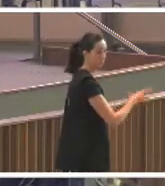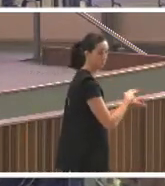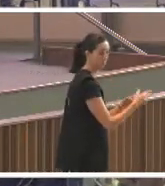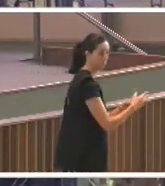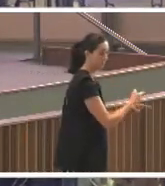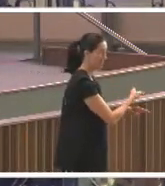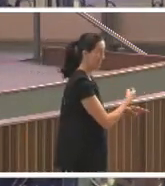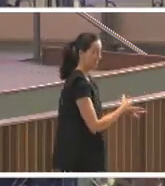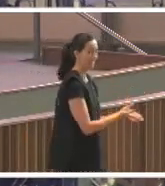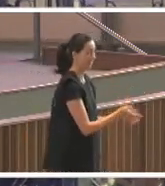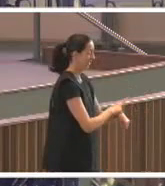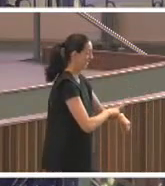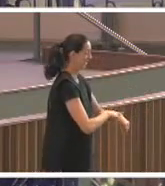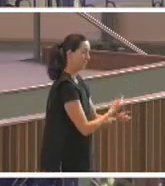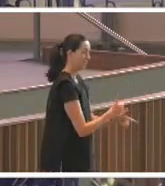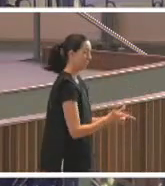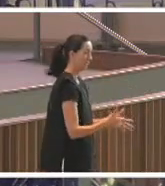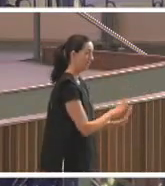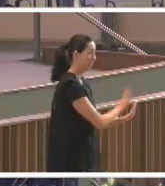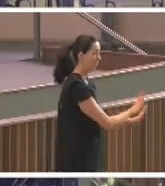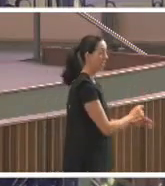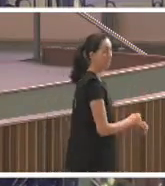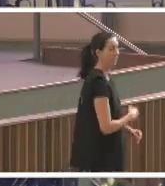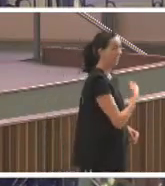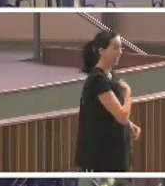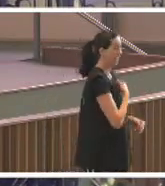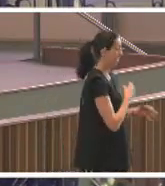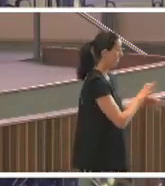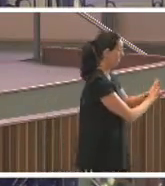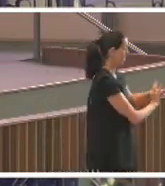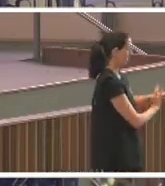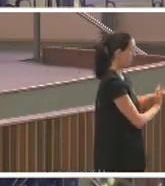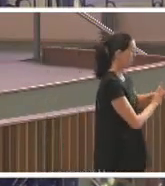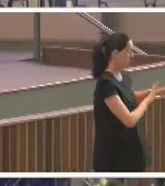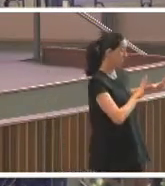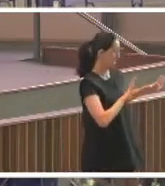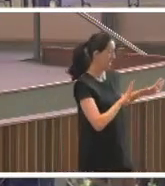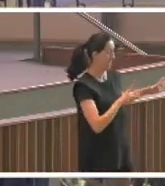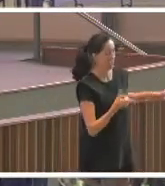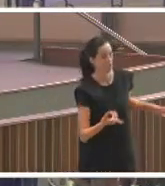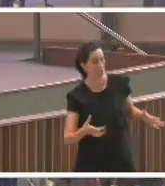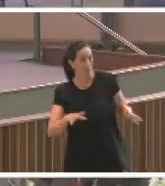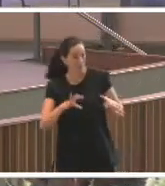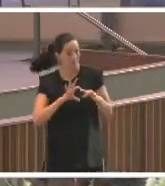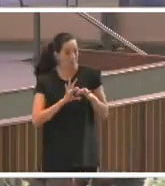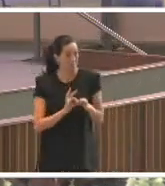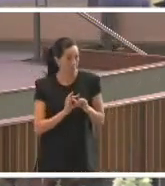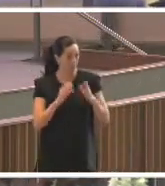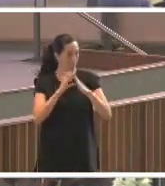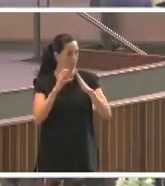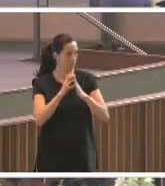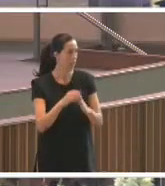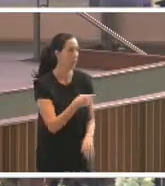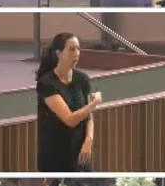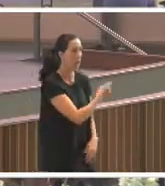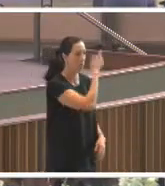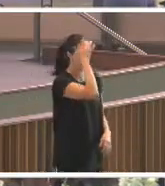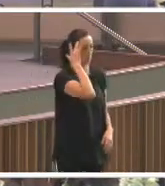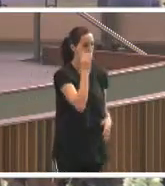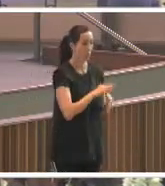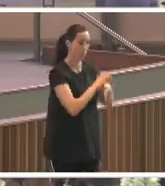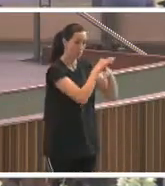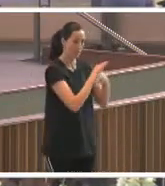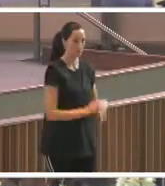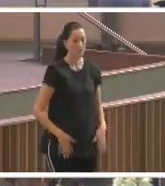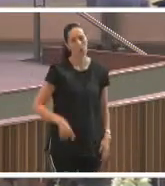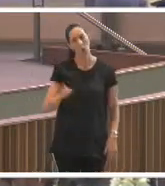fazendo, então eu vou ter que me licenciar do coro. E aí alguns diziam assim: pastor, não pode fazer assim não. O que é?